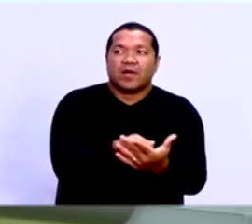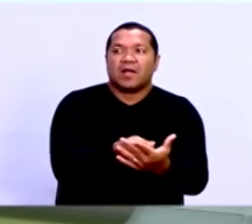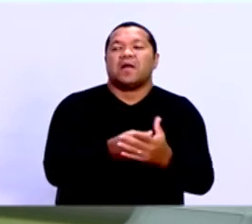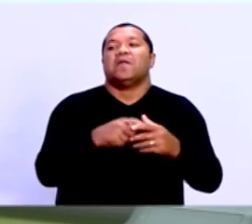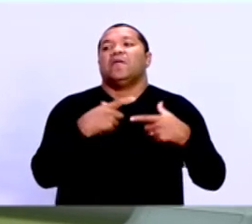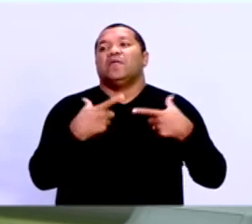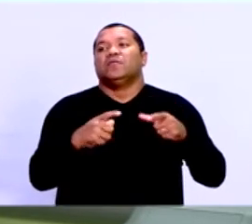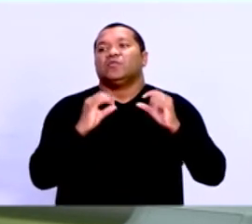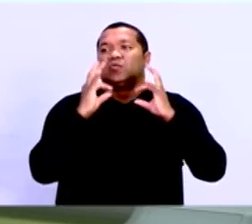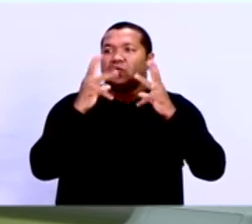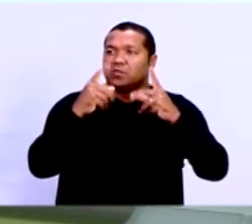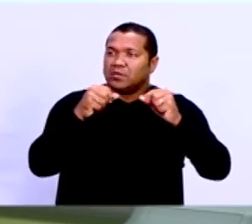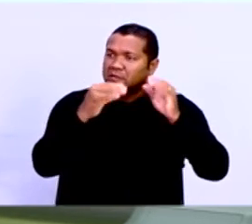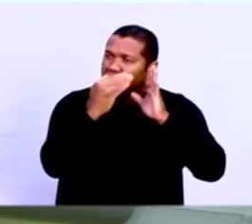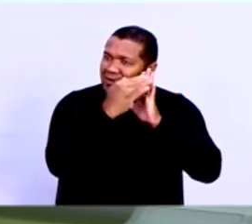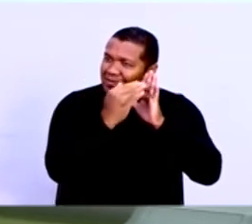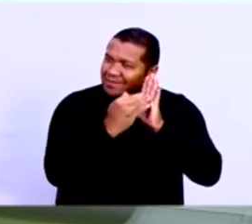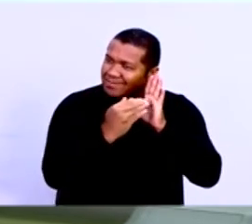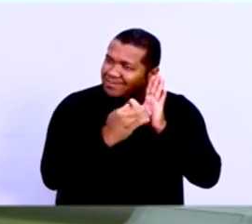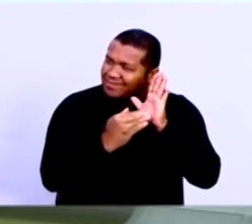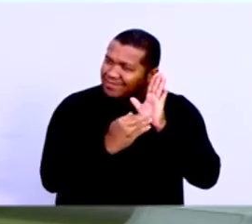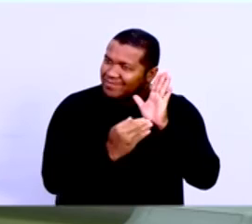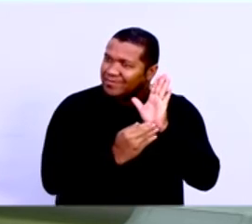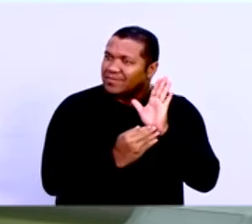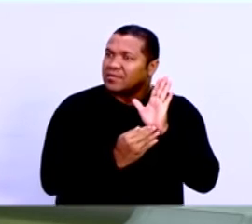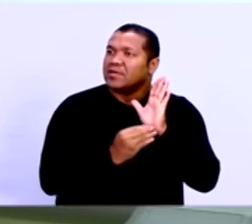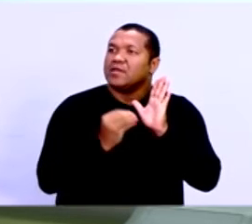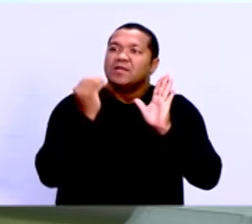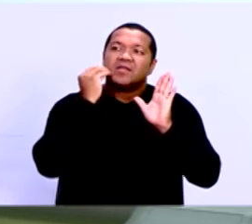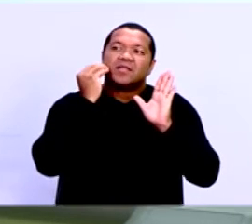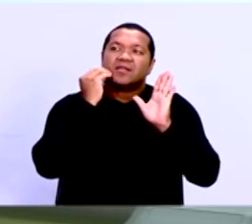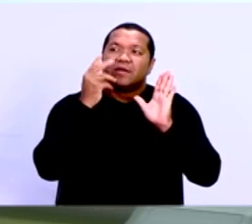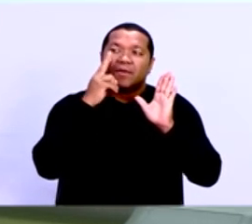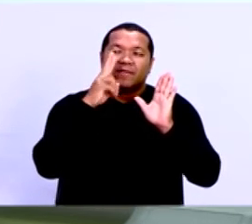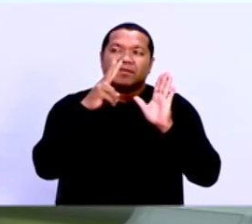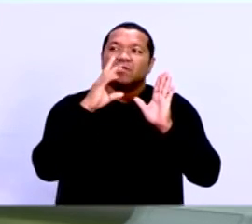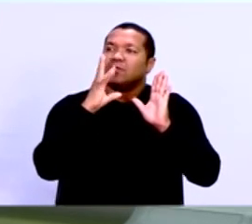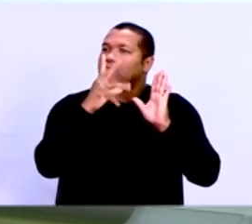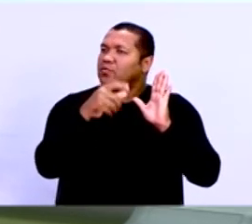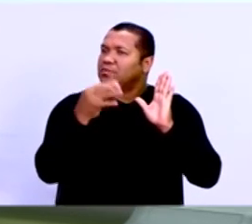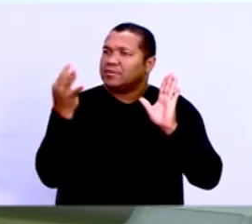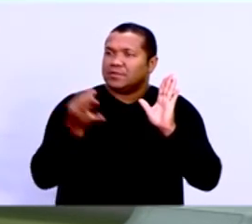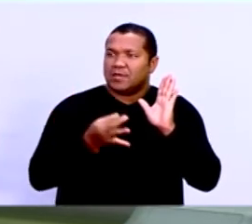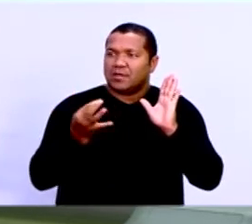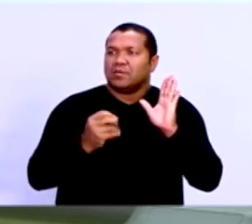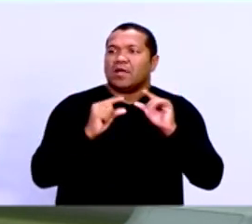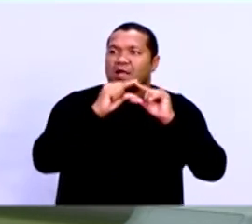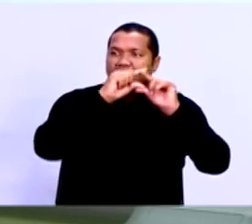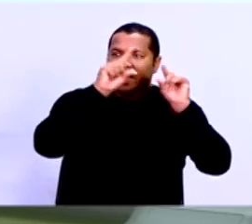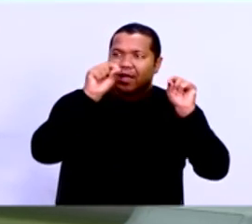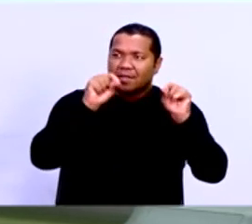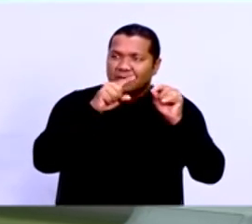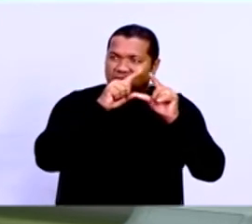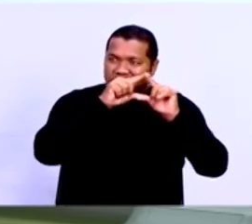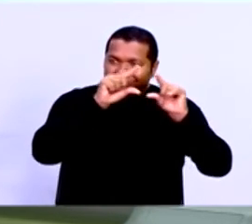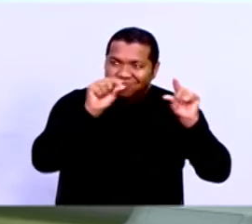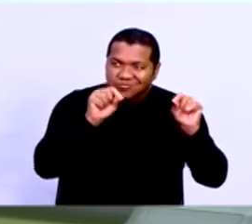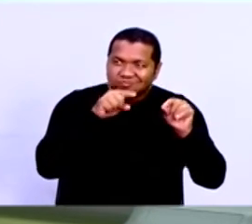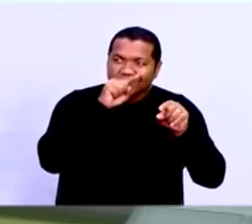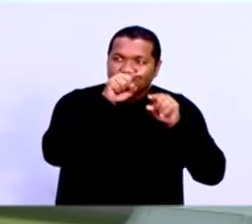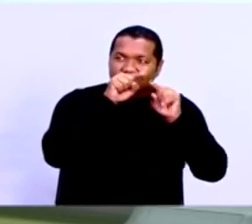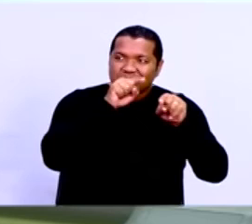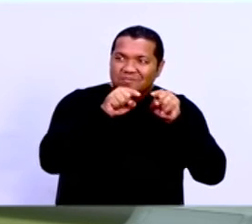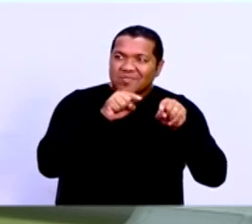do meu sistema e testar para ver se tudo está funcionando cada detalhe cada botão deve ser testado antes